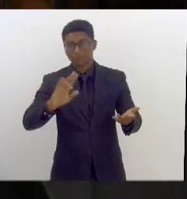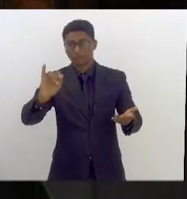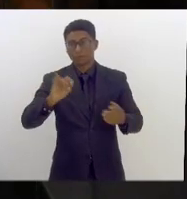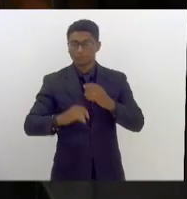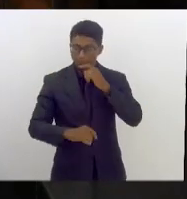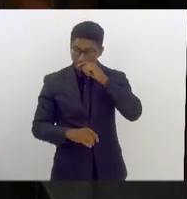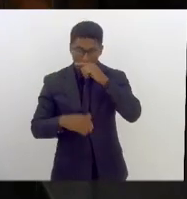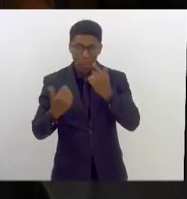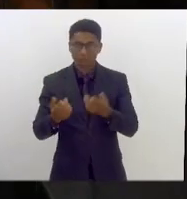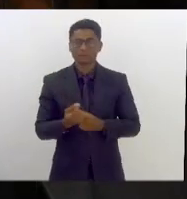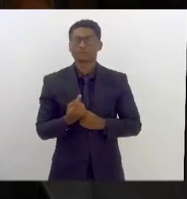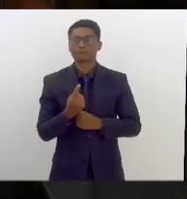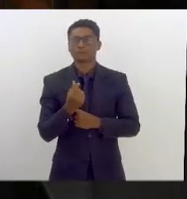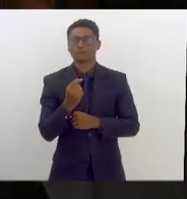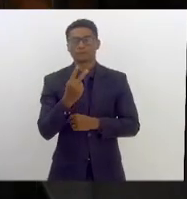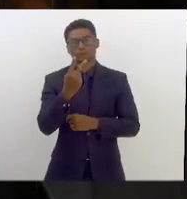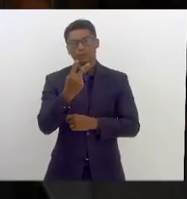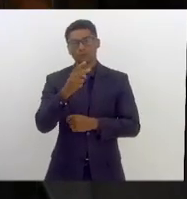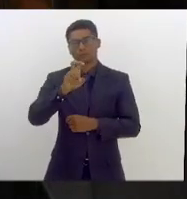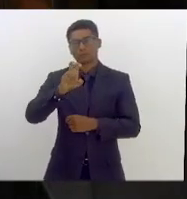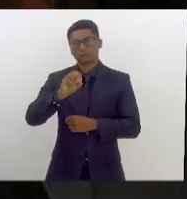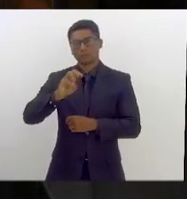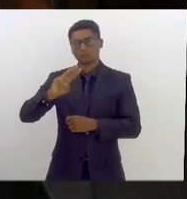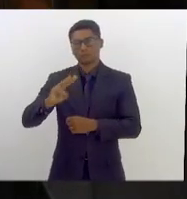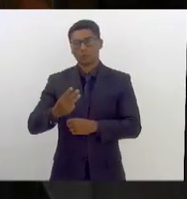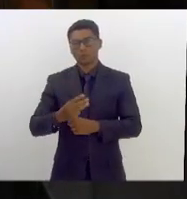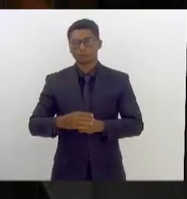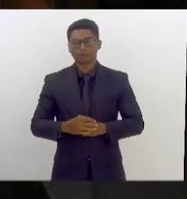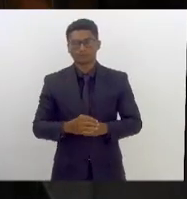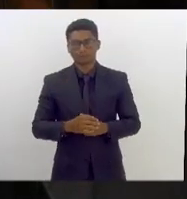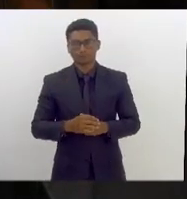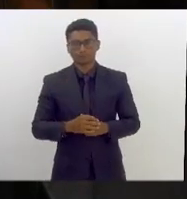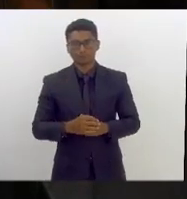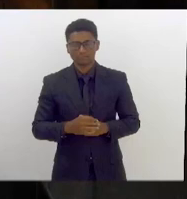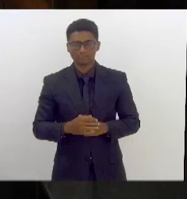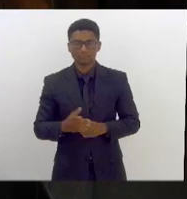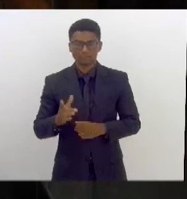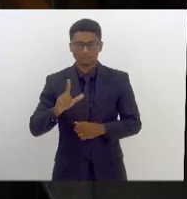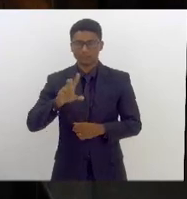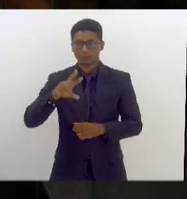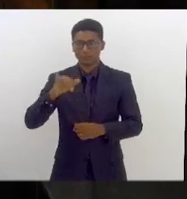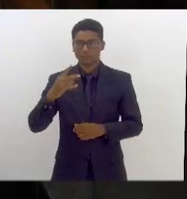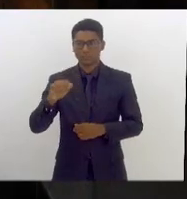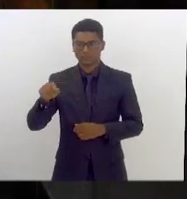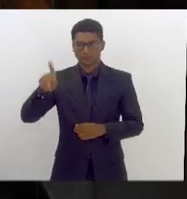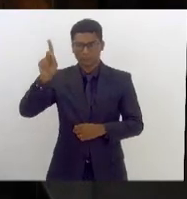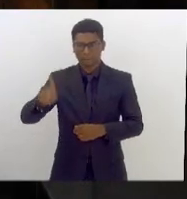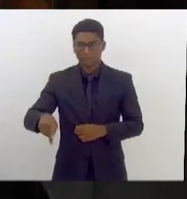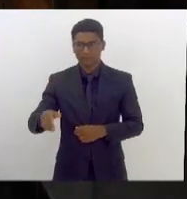desses 250 milhões, deputada Lucinha, presidente,